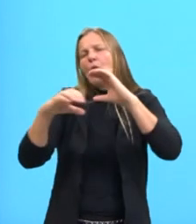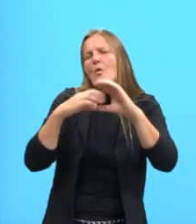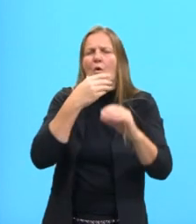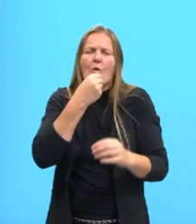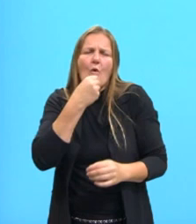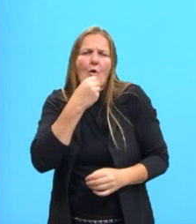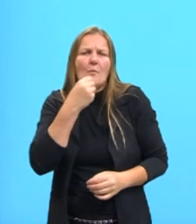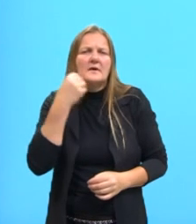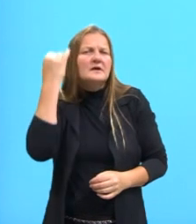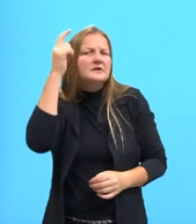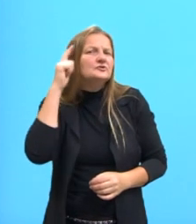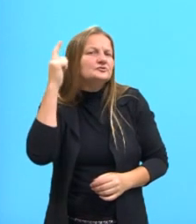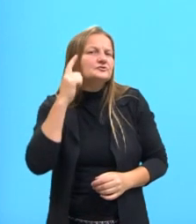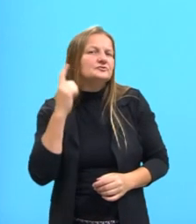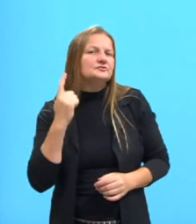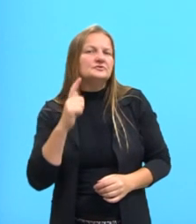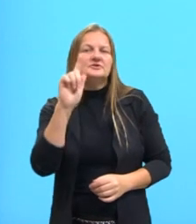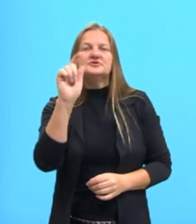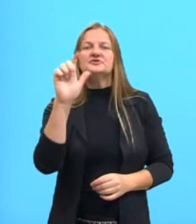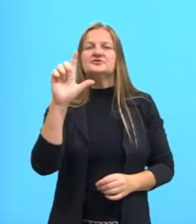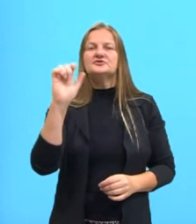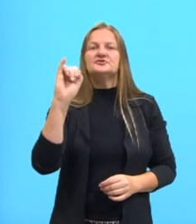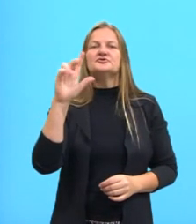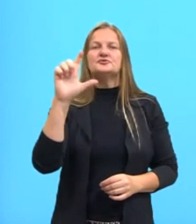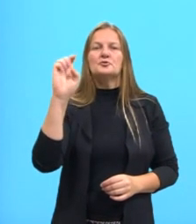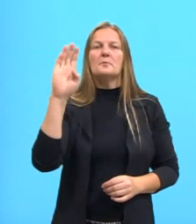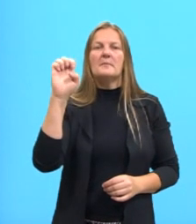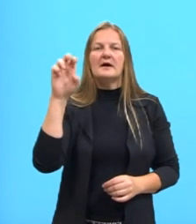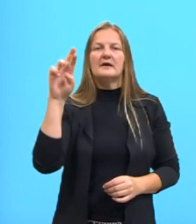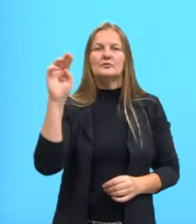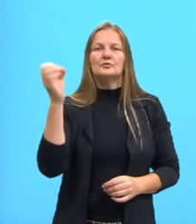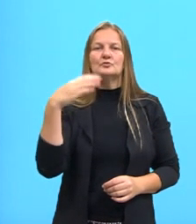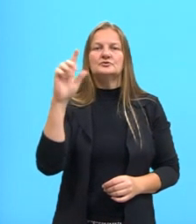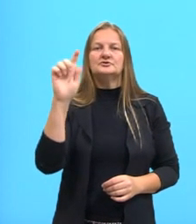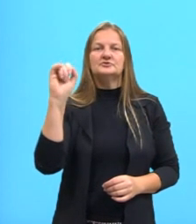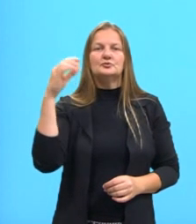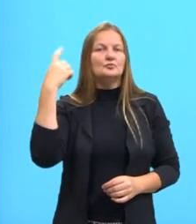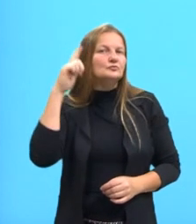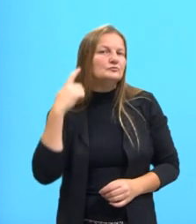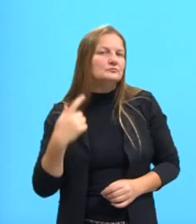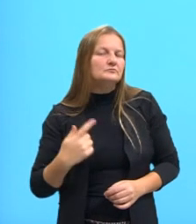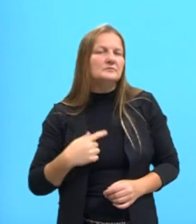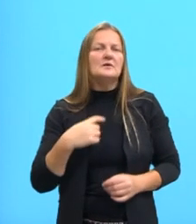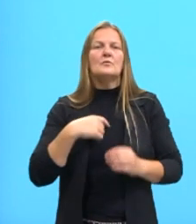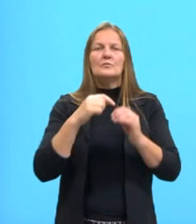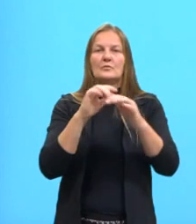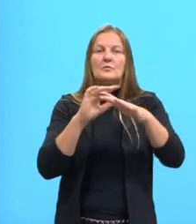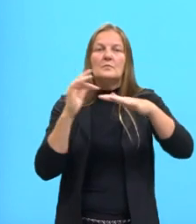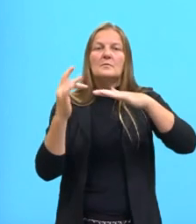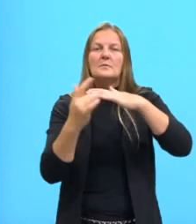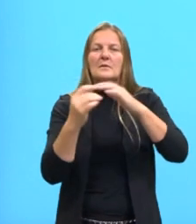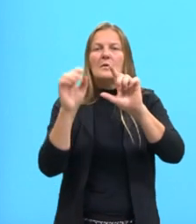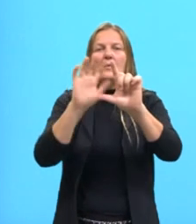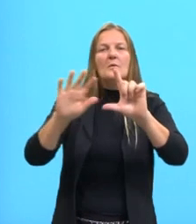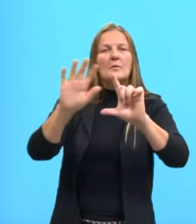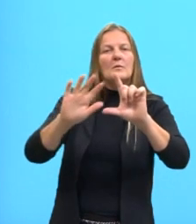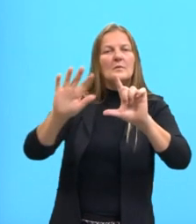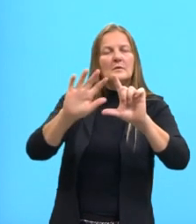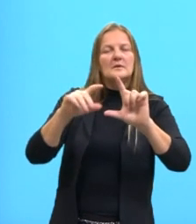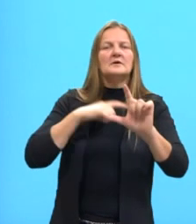brasileiro Gilberto Gil Louva a quantidade de informações disponibilizadas pela pelas plataformas digitais